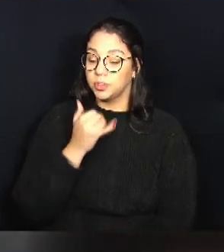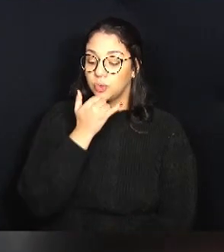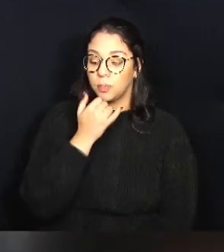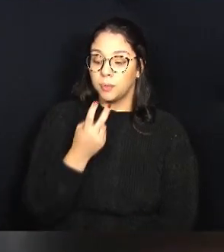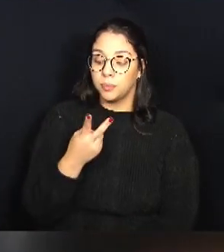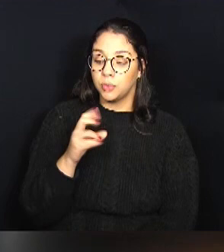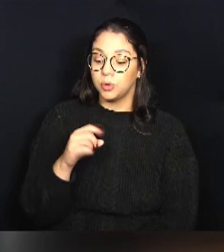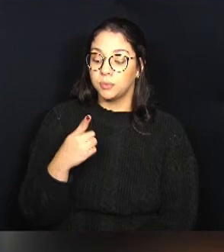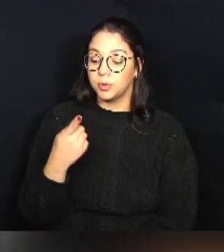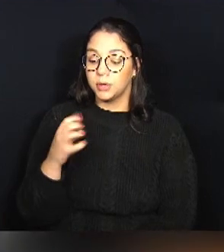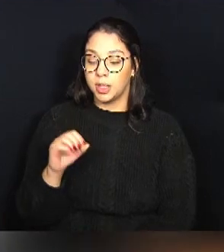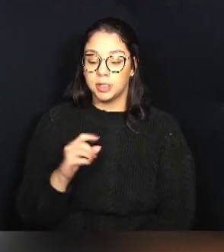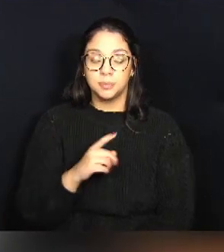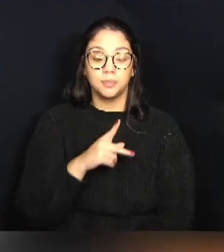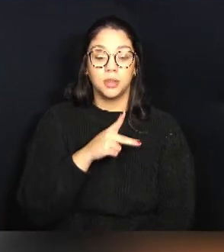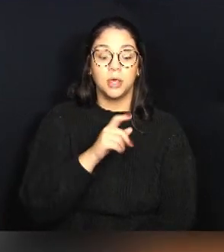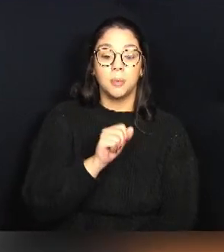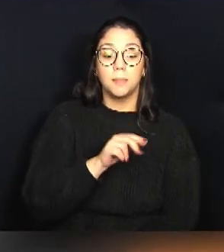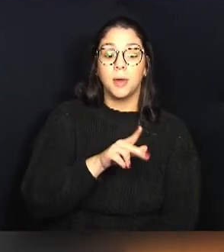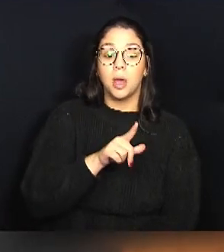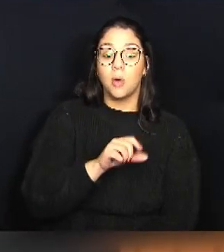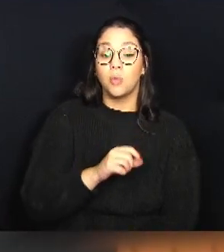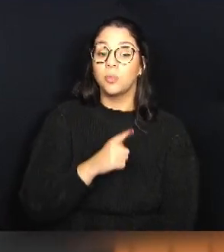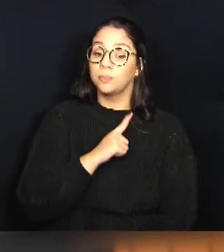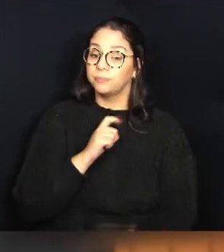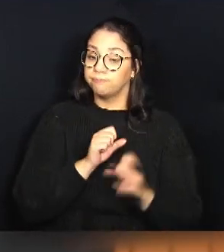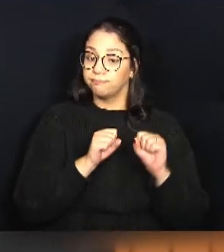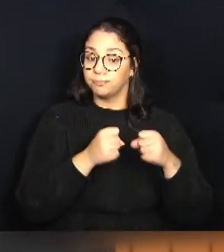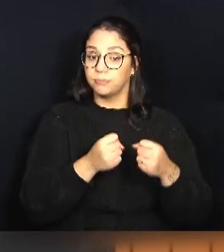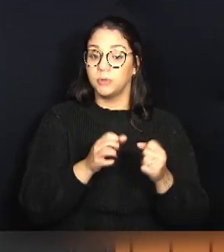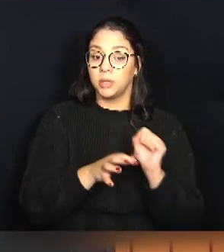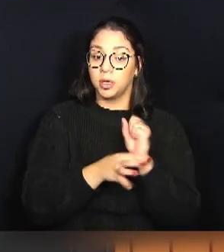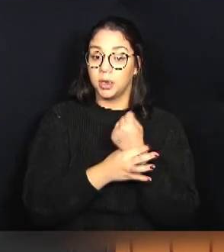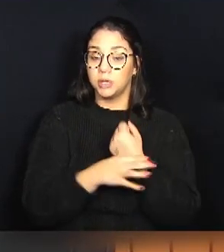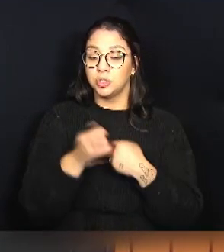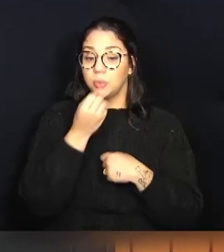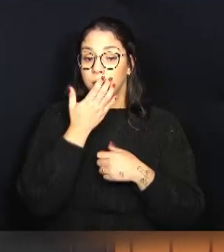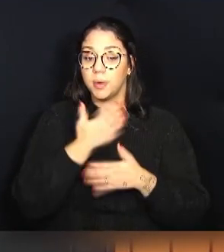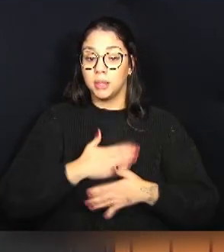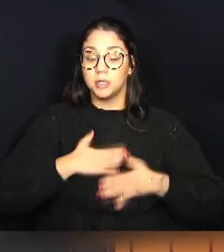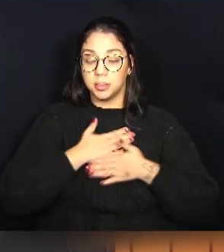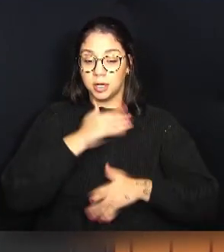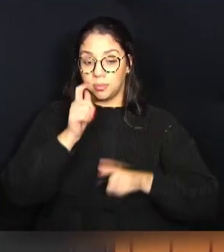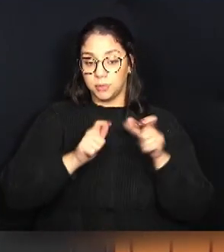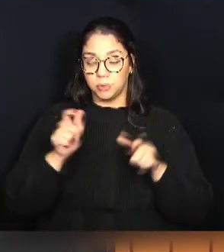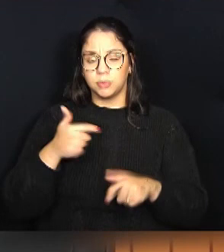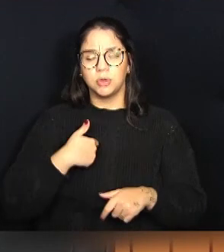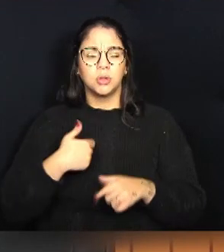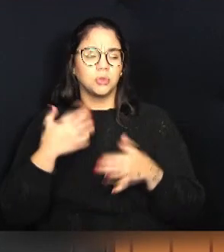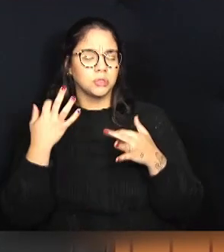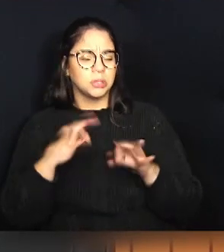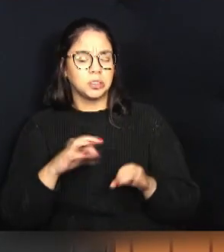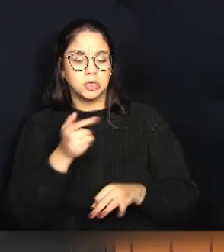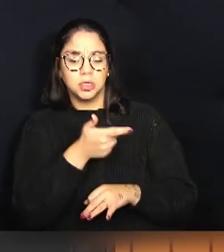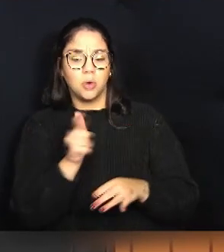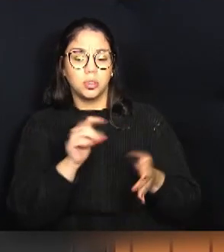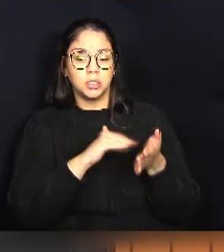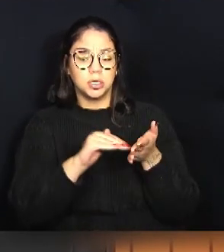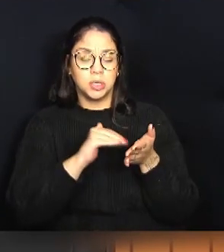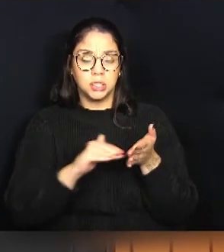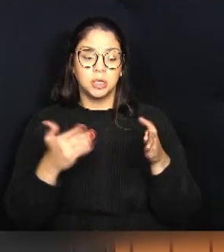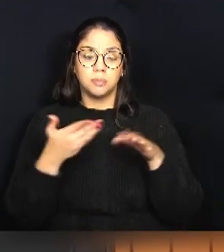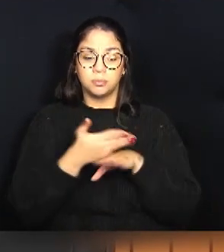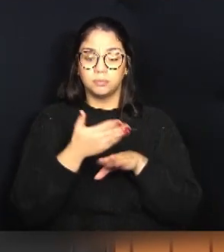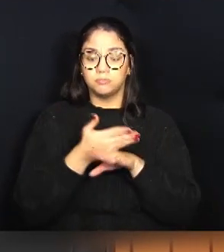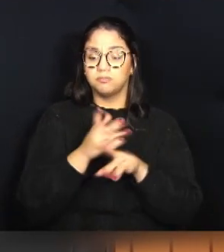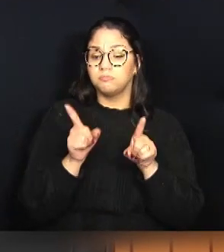de garantir o bem-estar da pessoa com deficiência. Eu acredito que também as outras secretarias comporão esse debate.